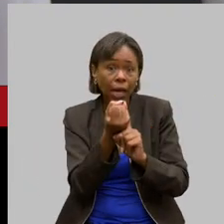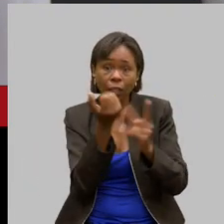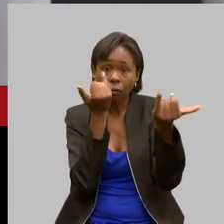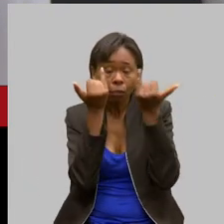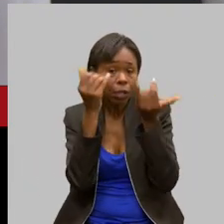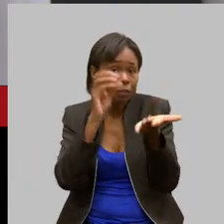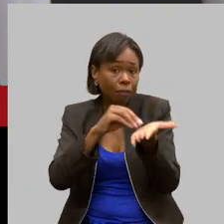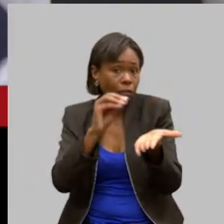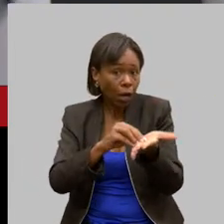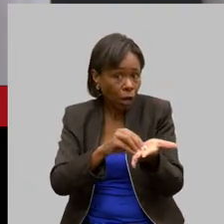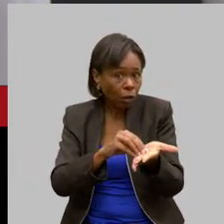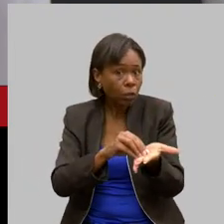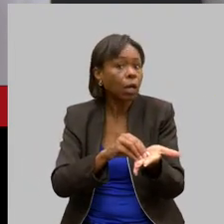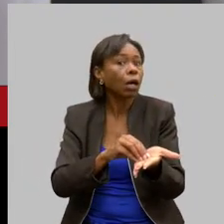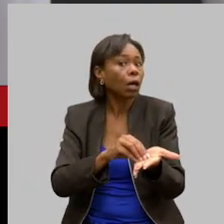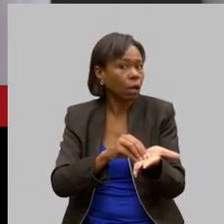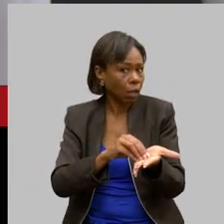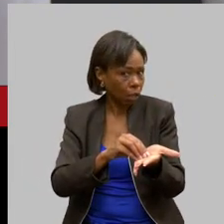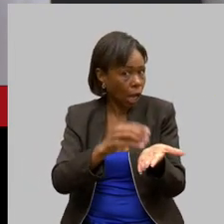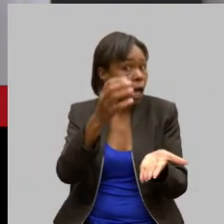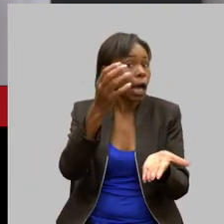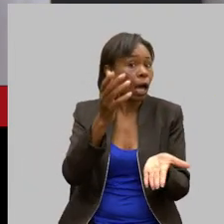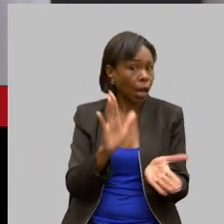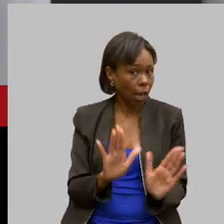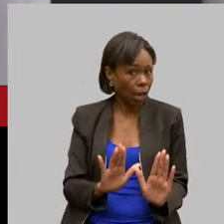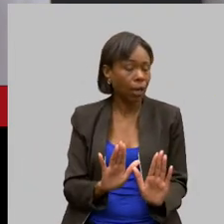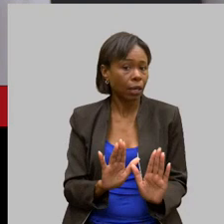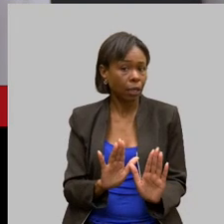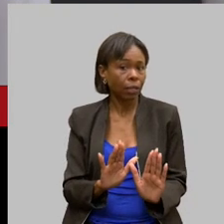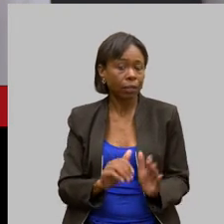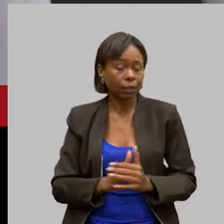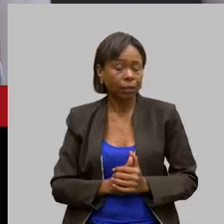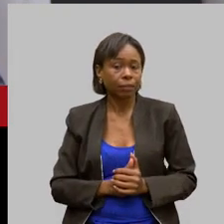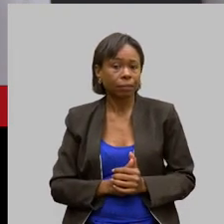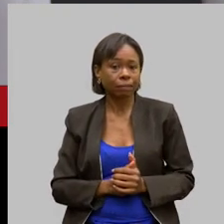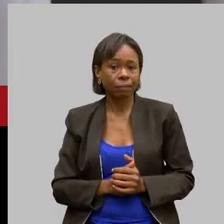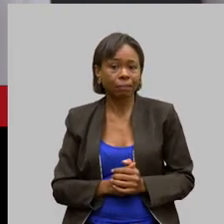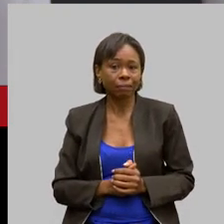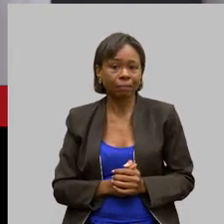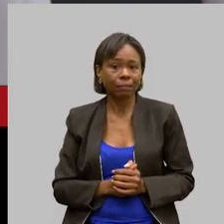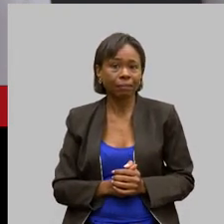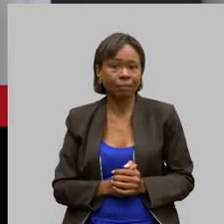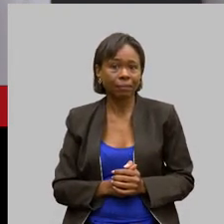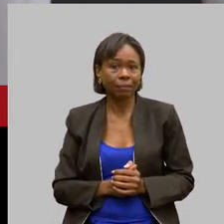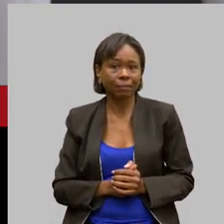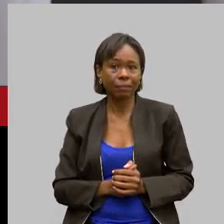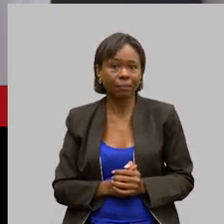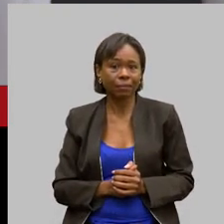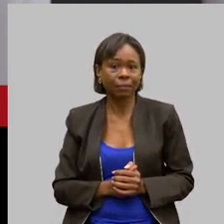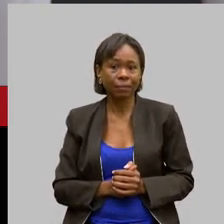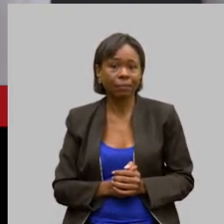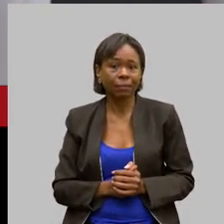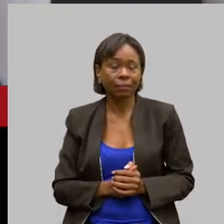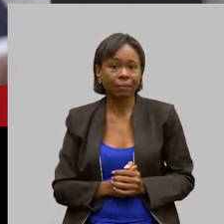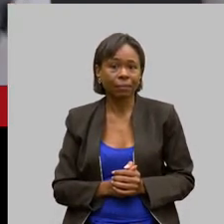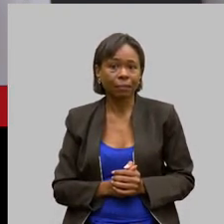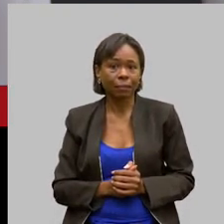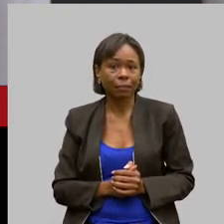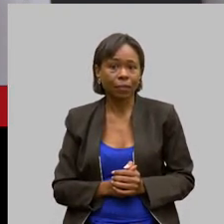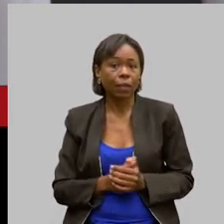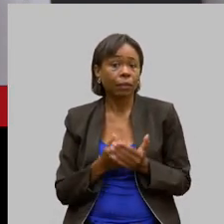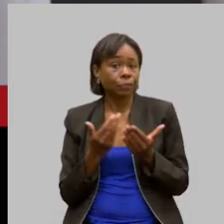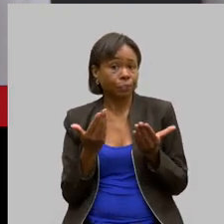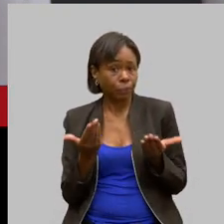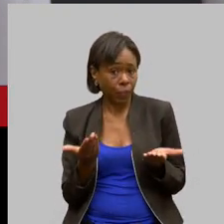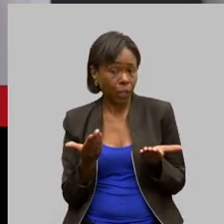negligente não culpa não culpa então se o médico pediatra recomenda